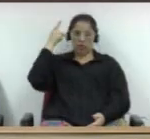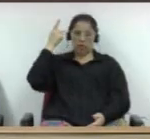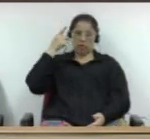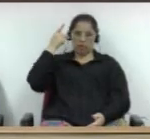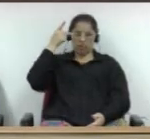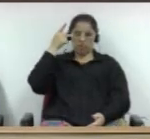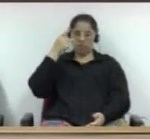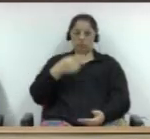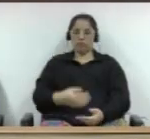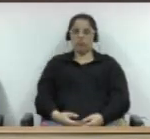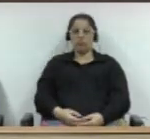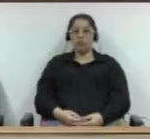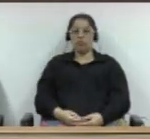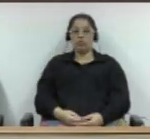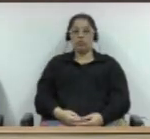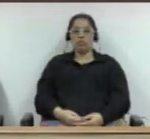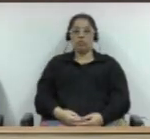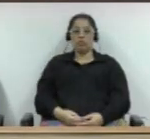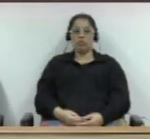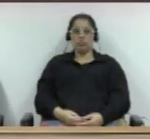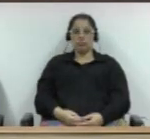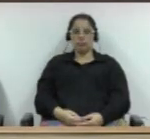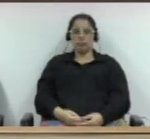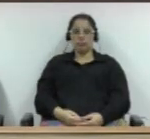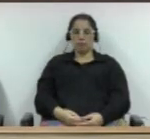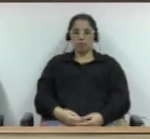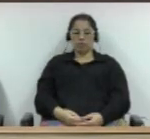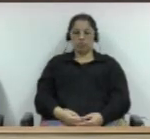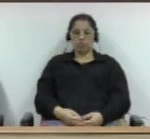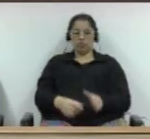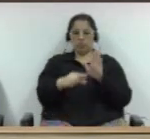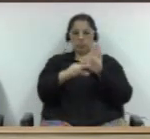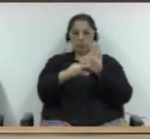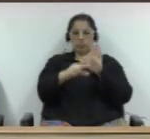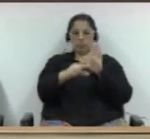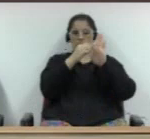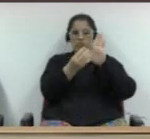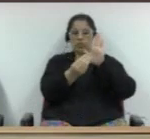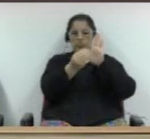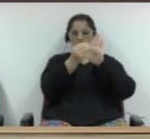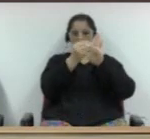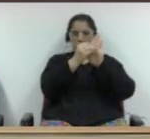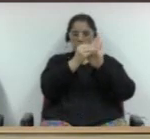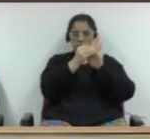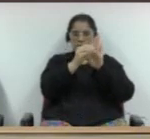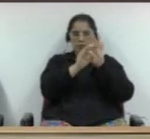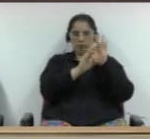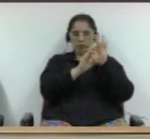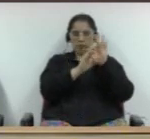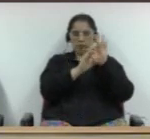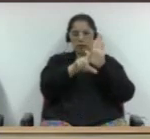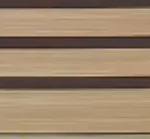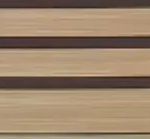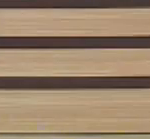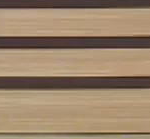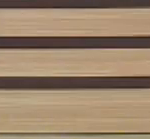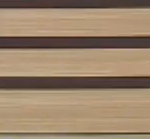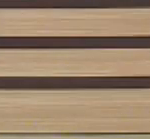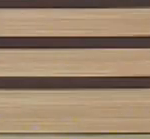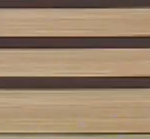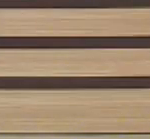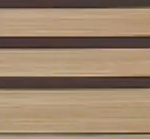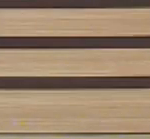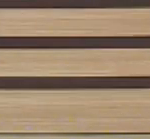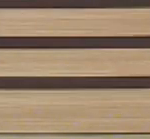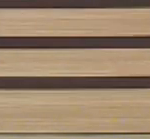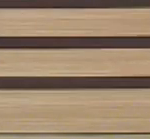Emenda aditiva ao projeto de lei complementar número 17 é recebido pela mesa diretora e comunica